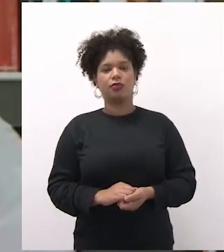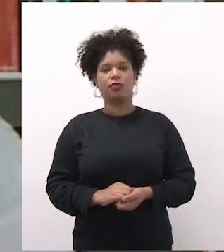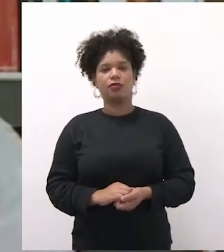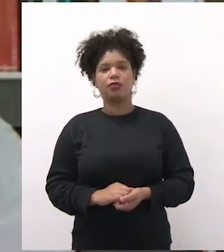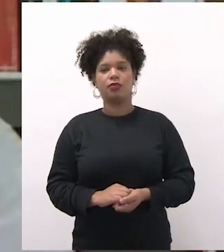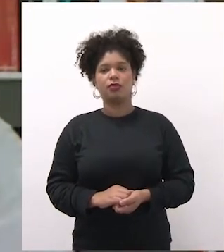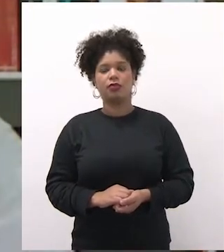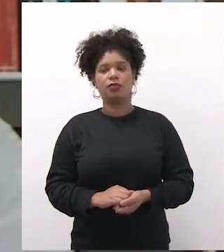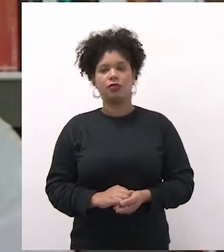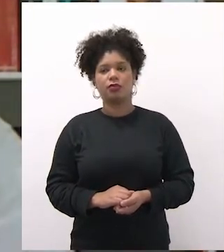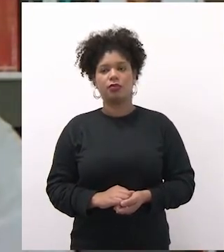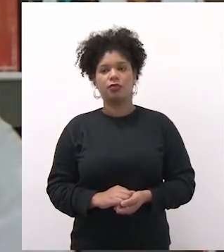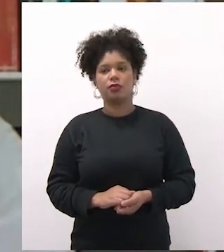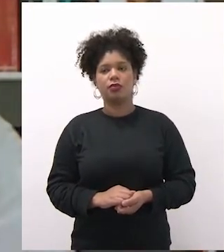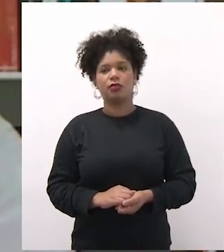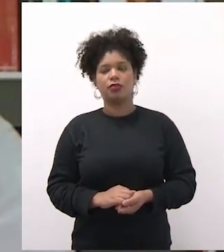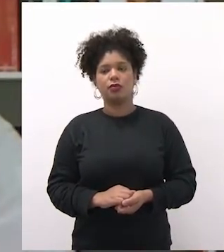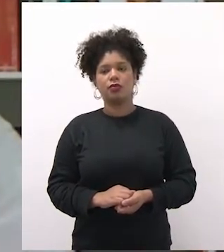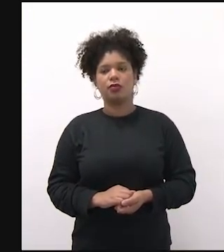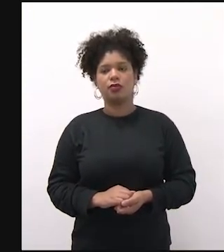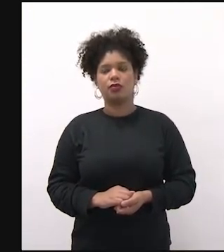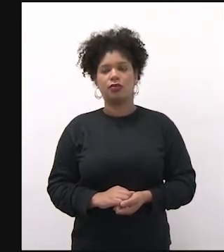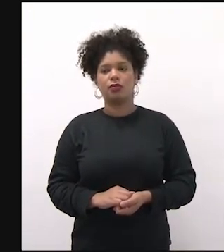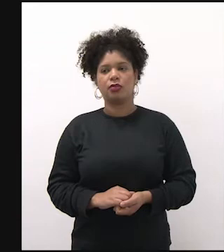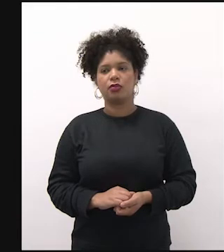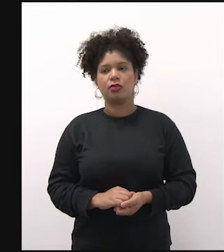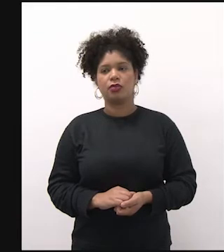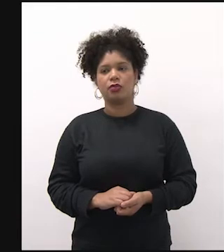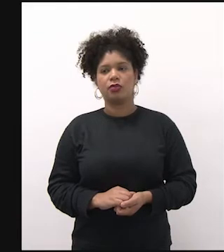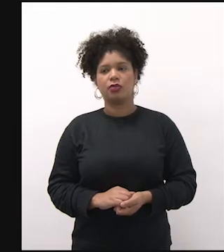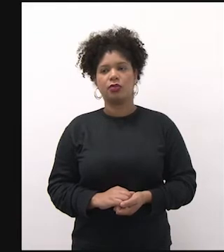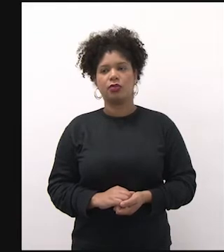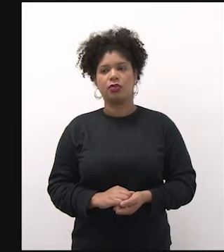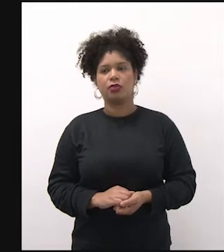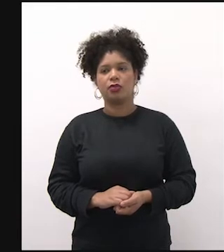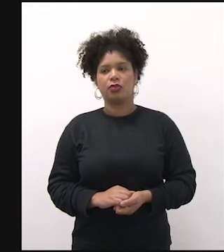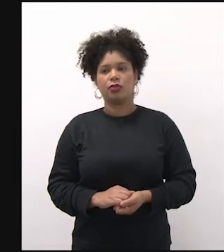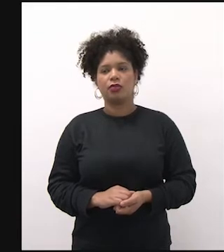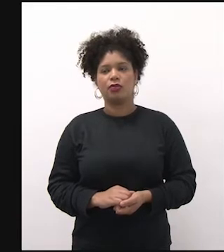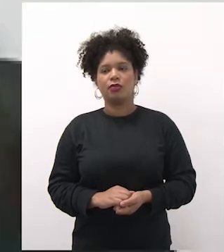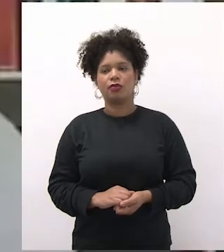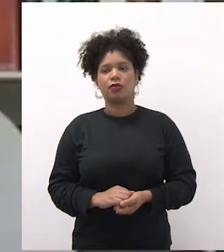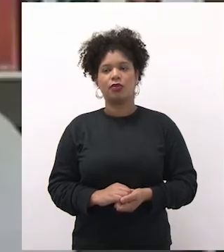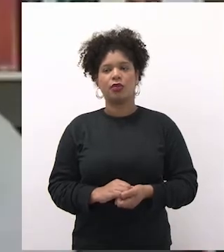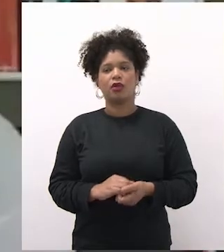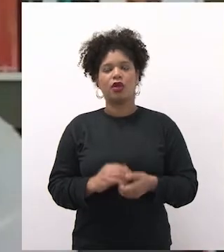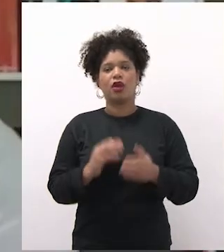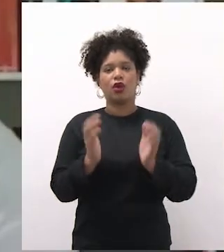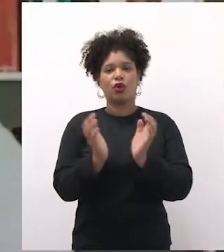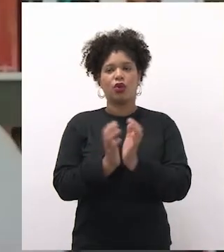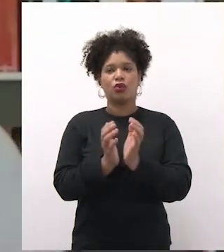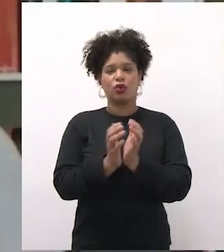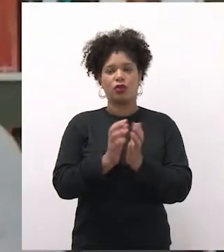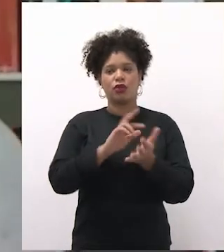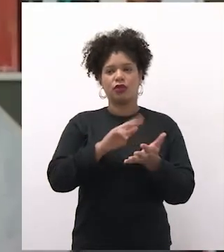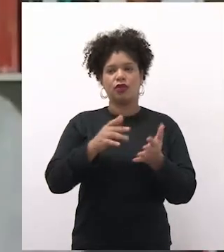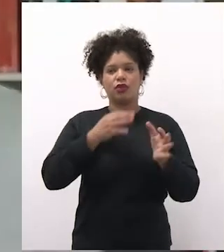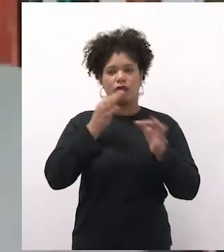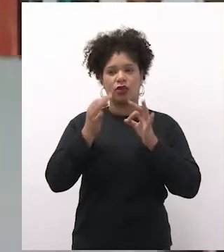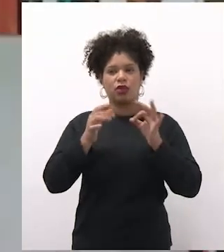E eu acho que é isso que torna o grupo tão rico, né? Tão potente. Exatamente. Então, a ideia